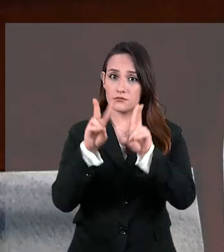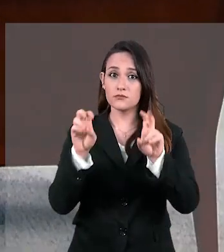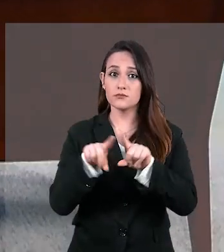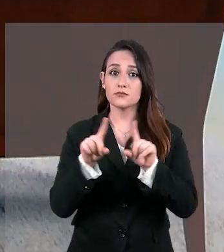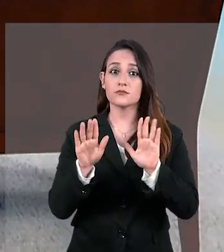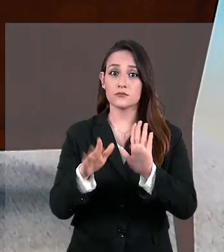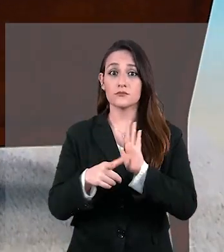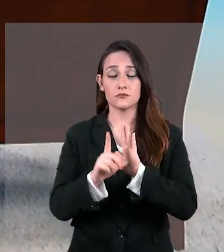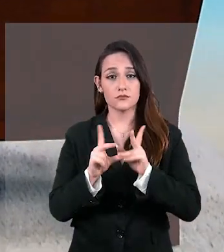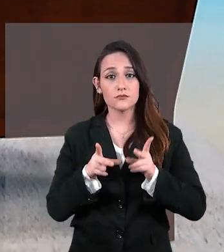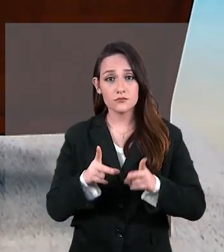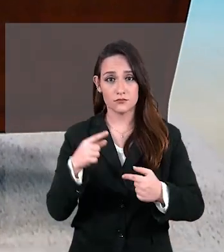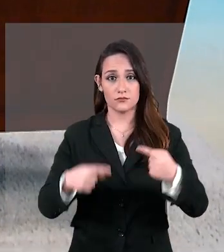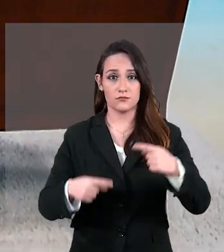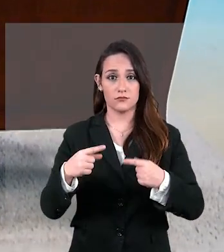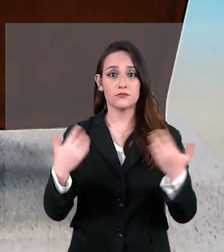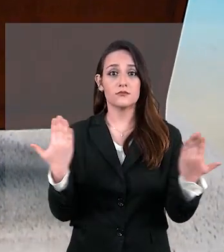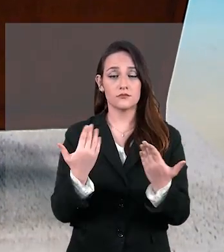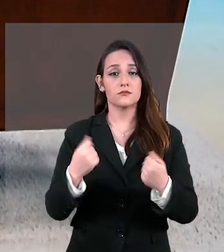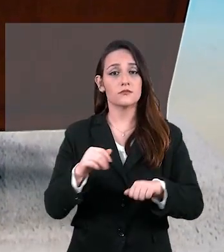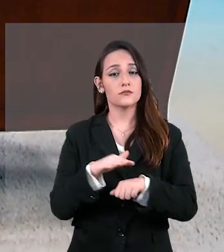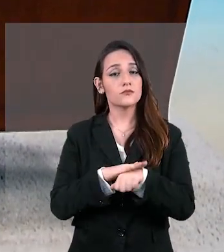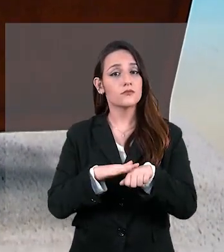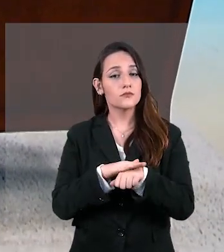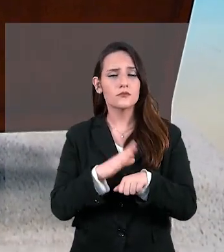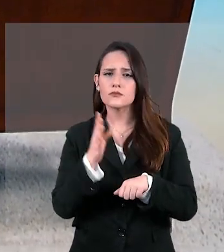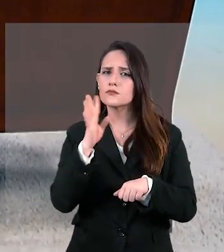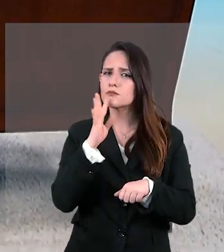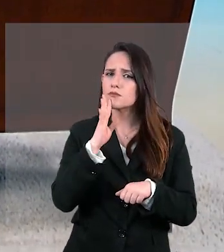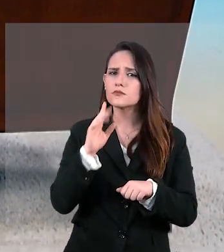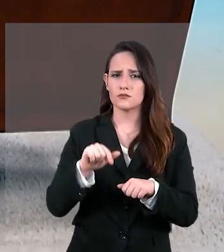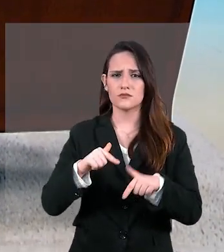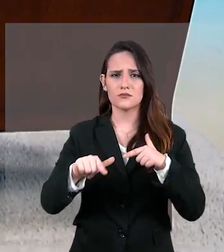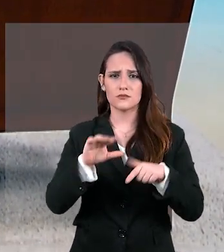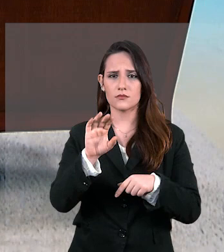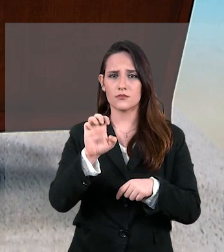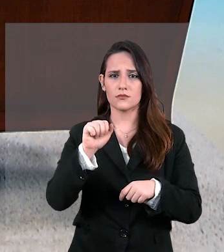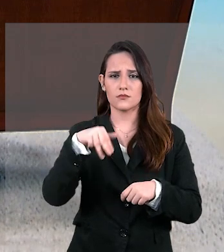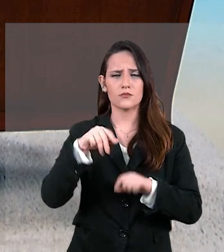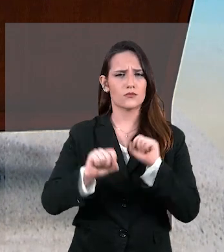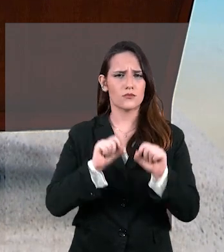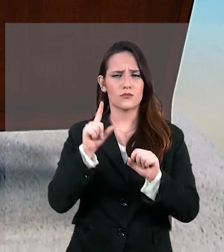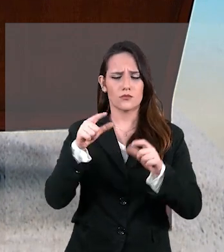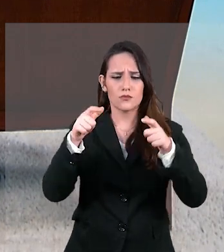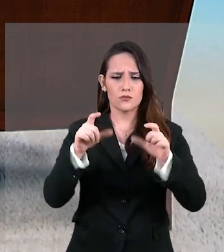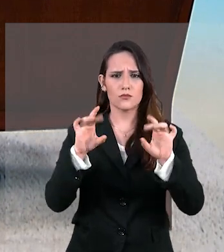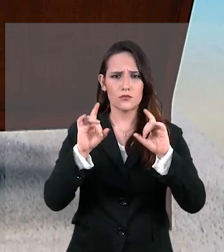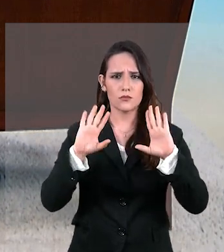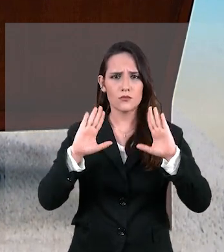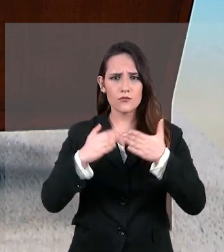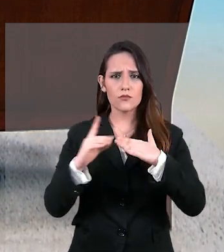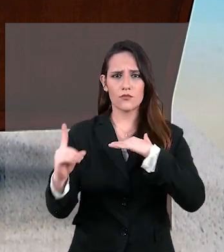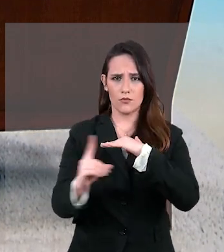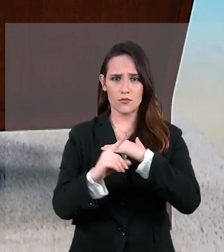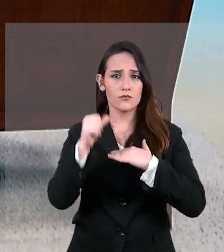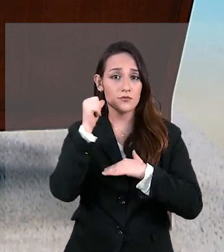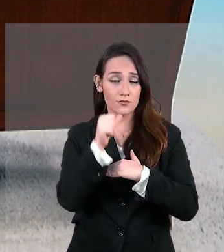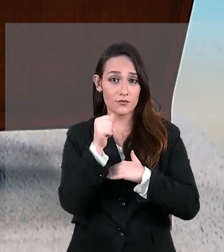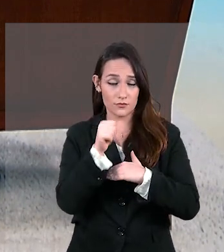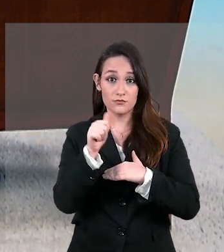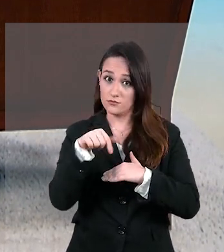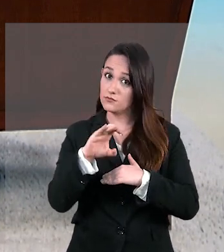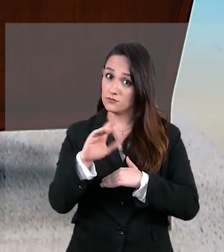prosseguir com o nosso bate-papo, vamos conhecer o trabalho de acompanhamento psicológico do CEAM, o Centro Especializado de